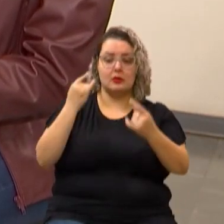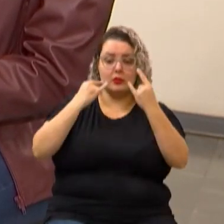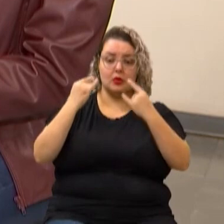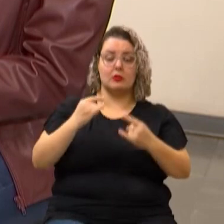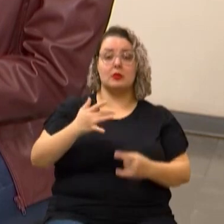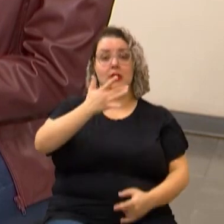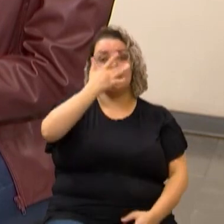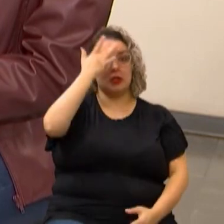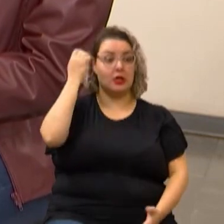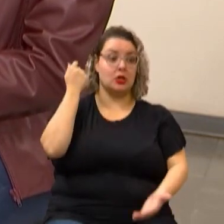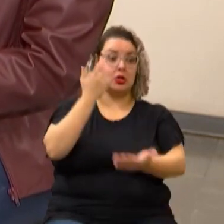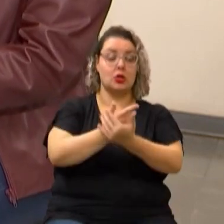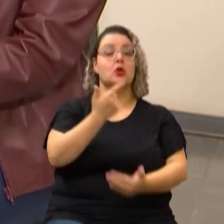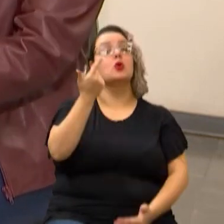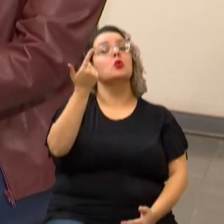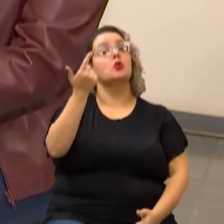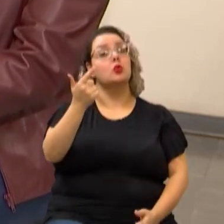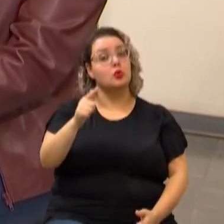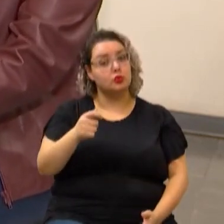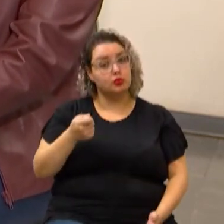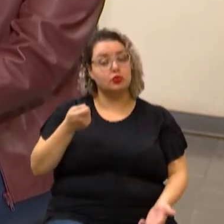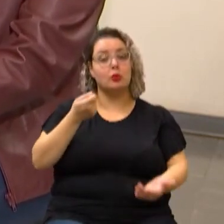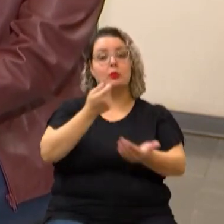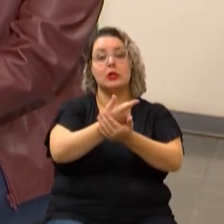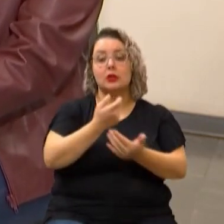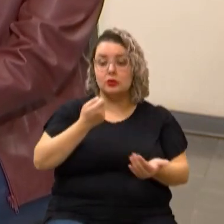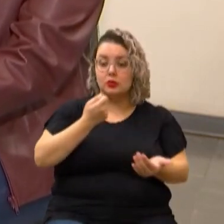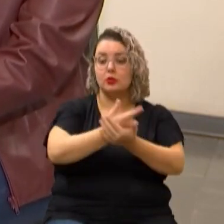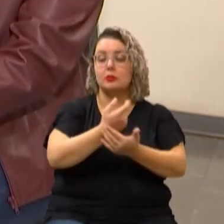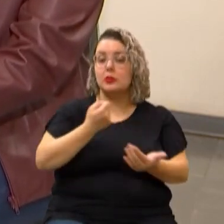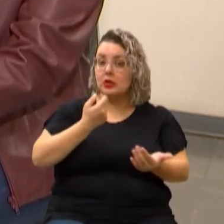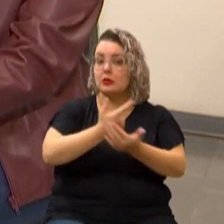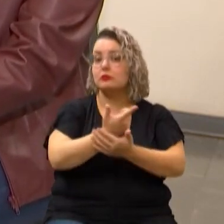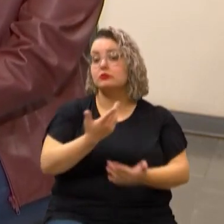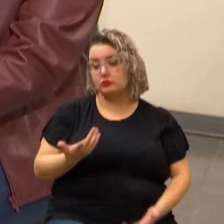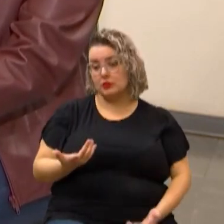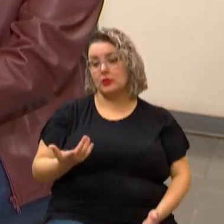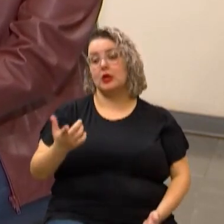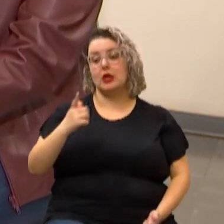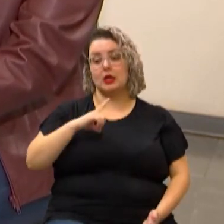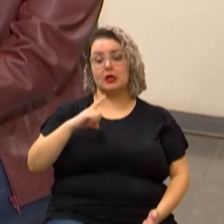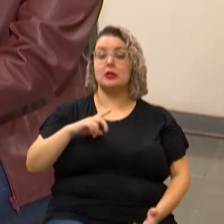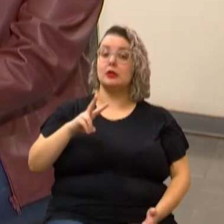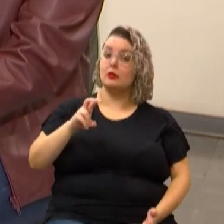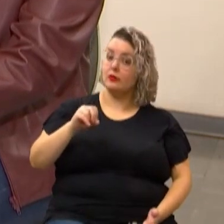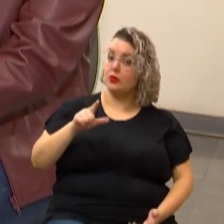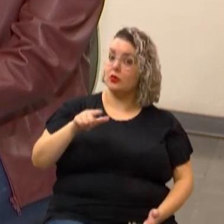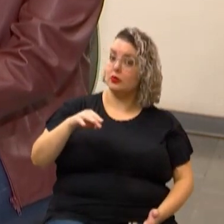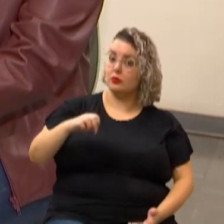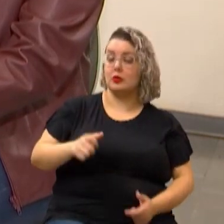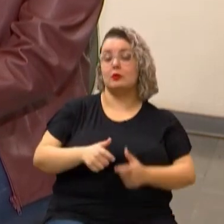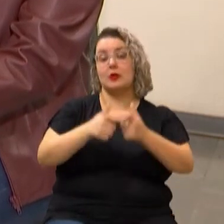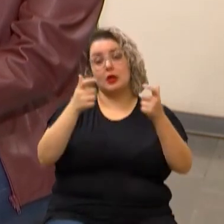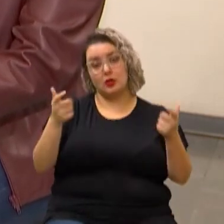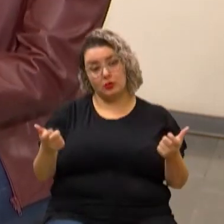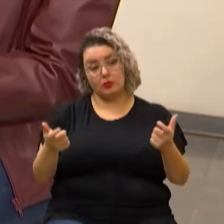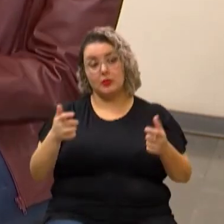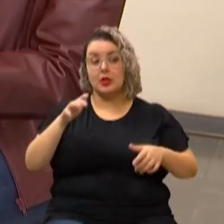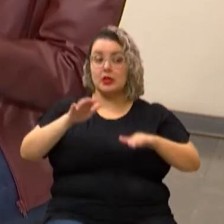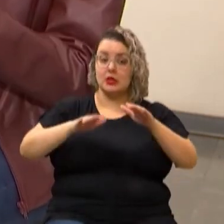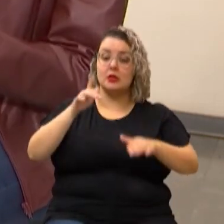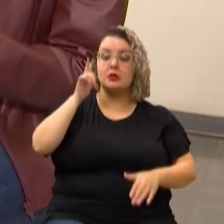de aumento de mão de obra, aumento por demanda, o chamado cai os incentivos fiscais, por